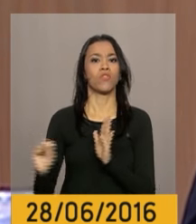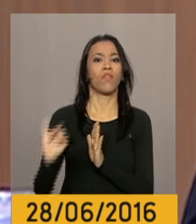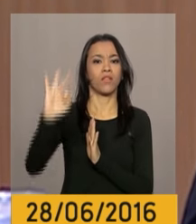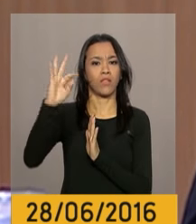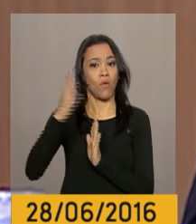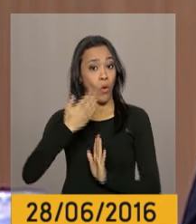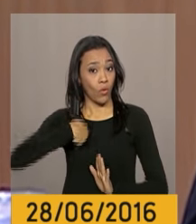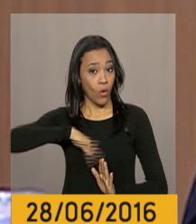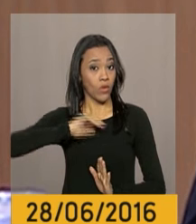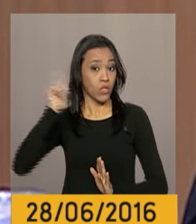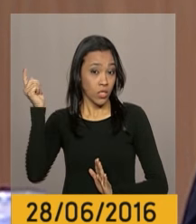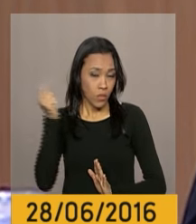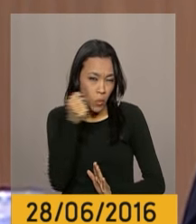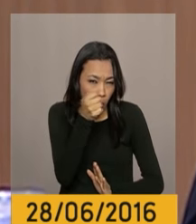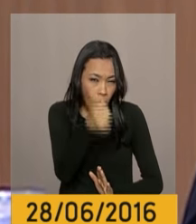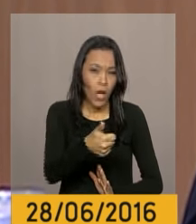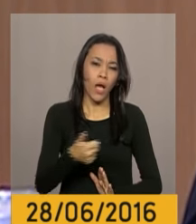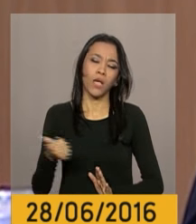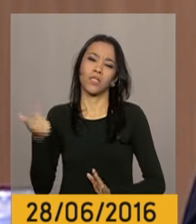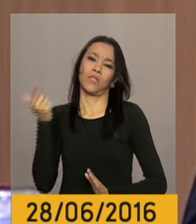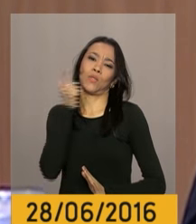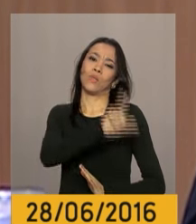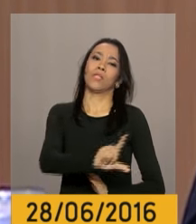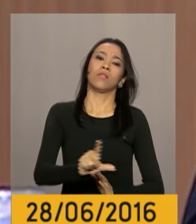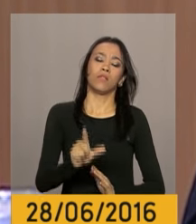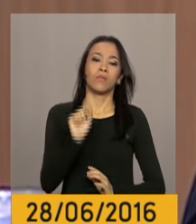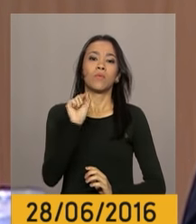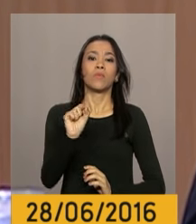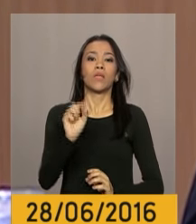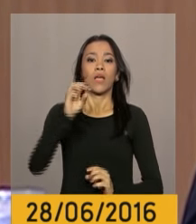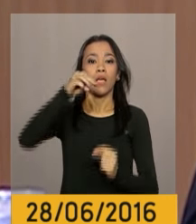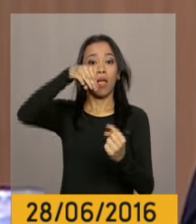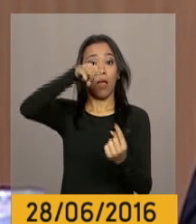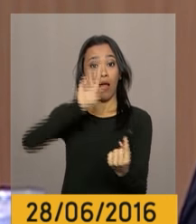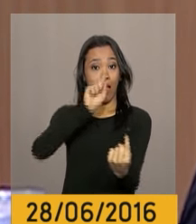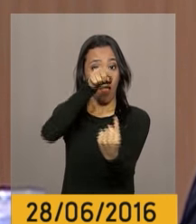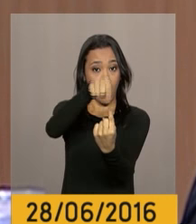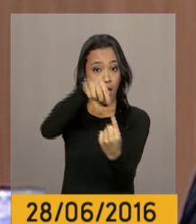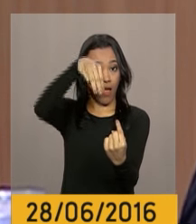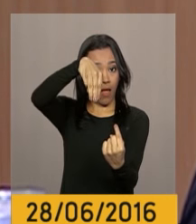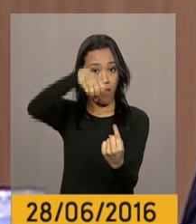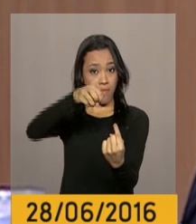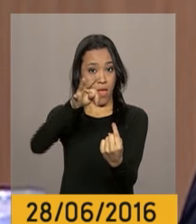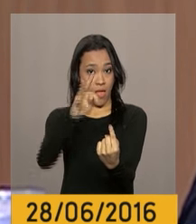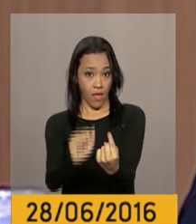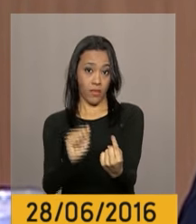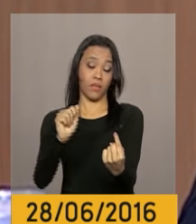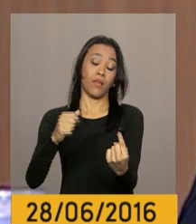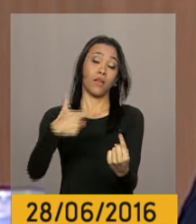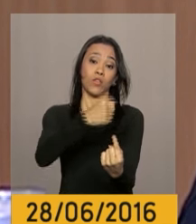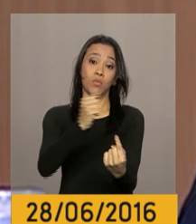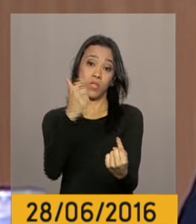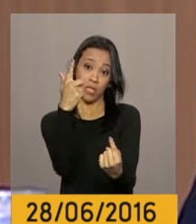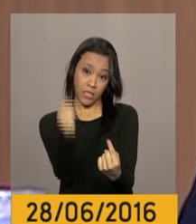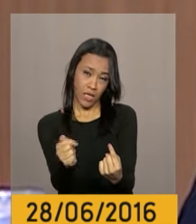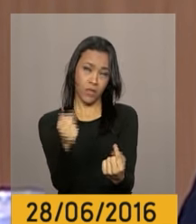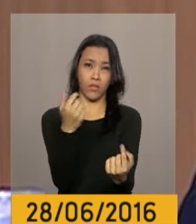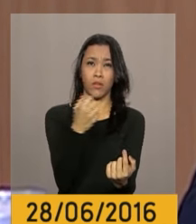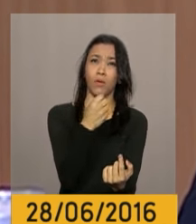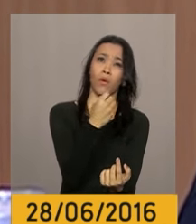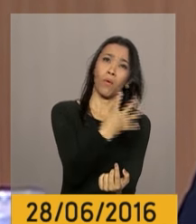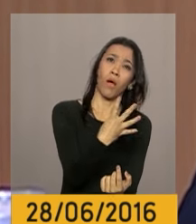muito perto da meta para 2017. Podemos discutir se a projeção é 4,5, 4,7,